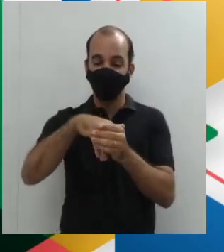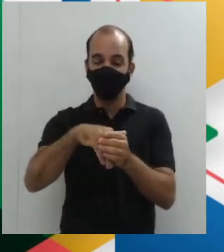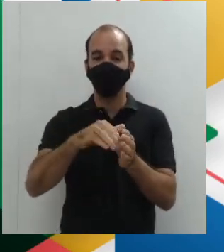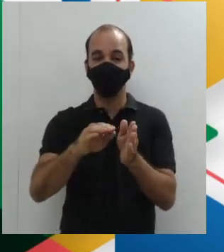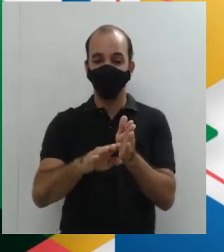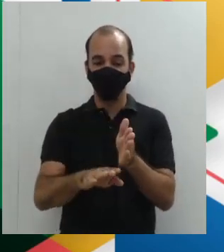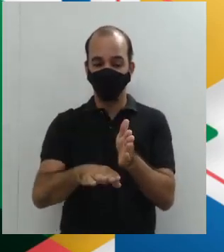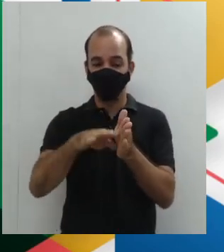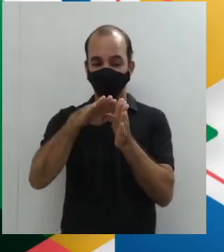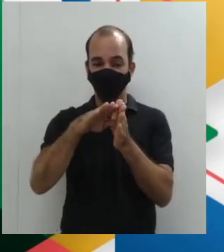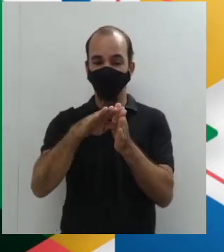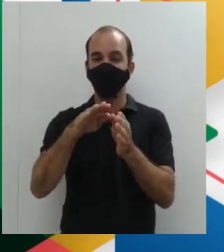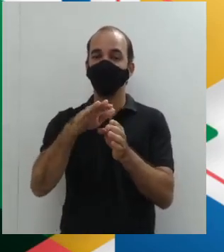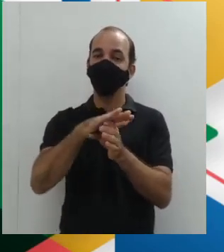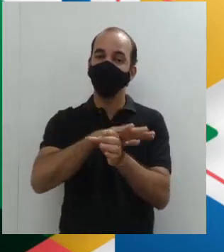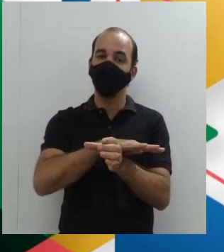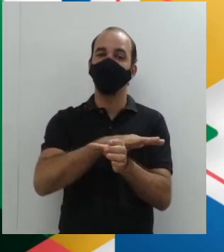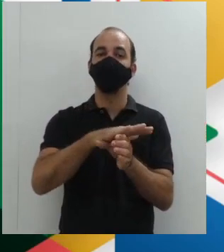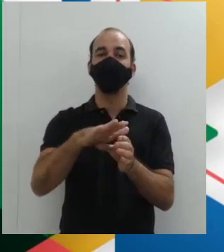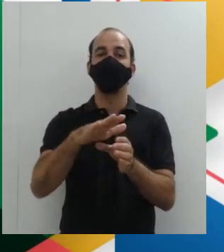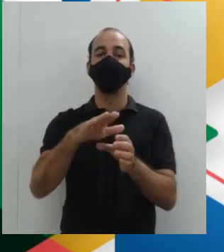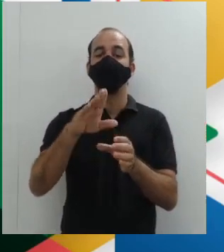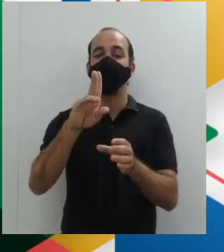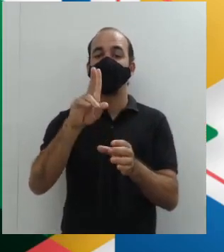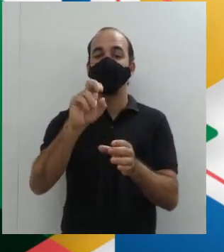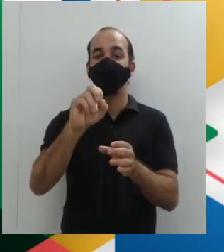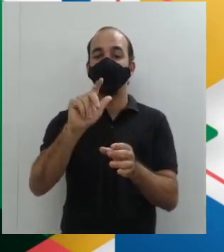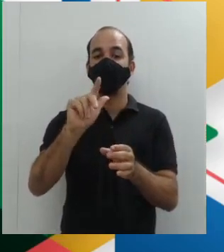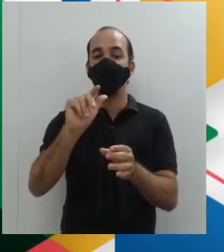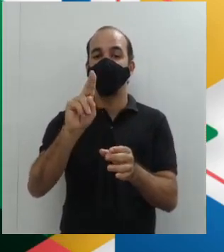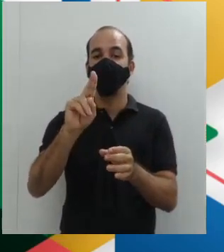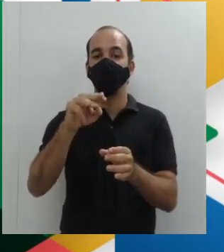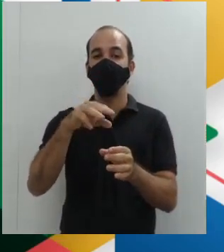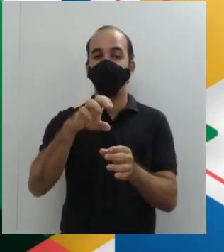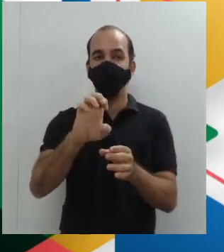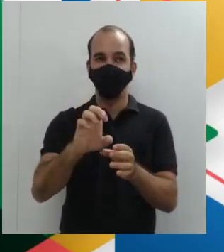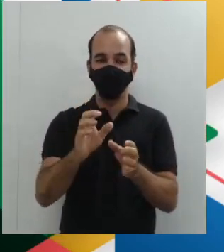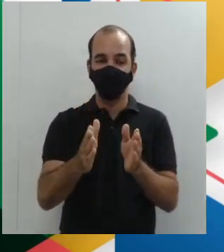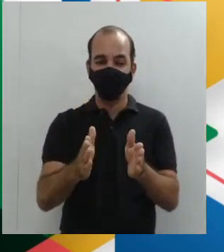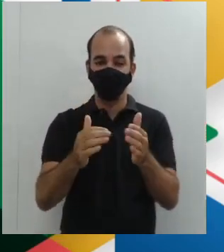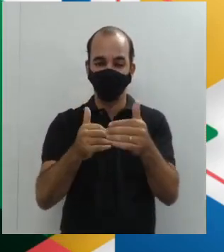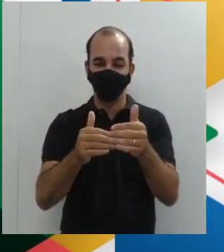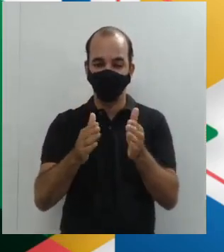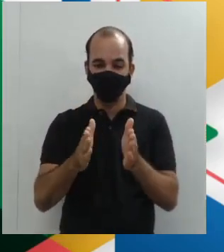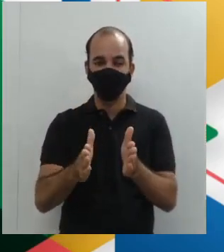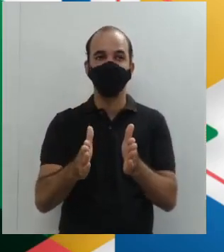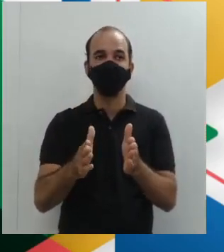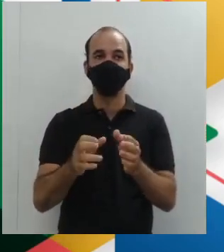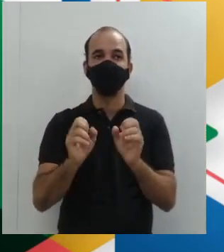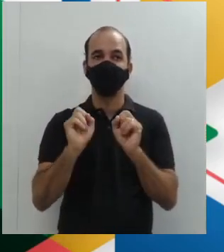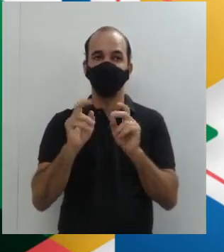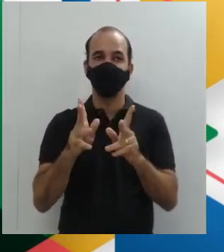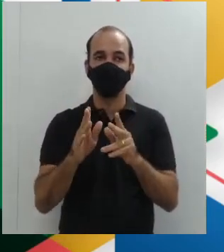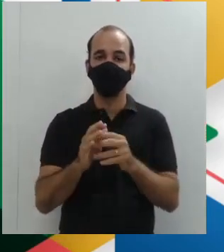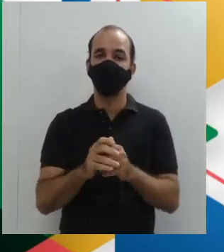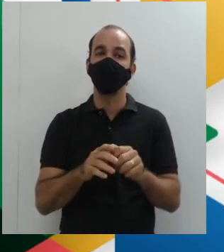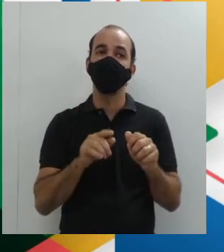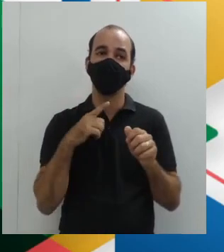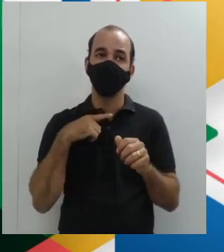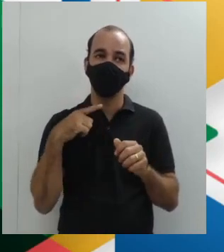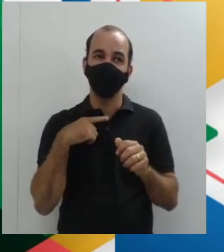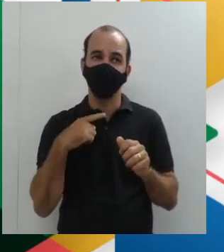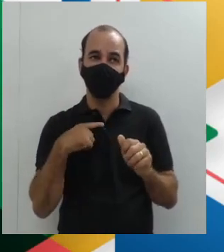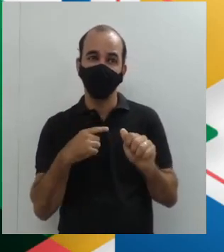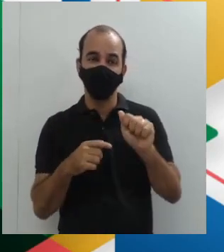vou pensar de novo naquele cubo unitário, tá certo? Aquele cubo unitário de aresta medindo uma unidade